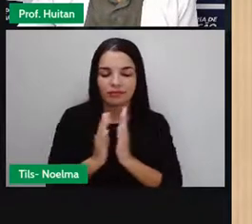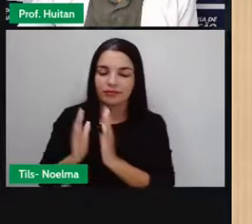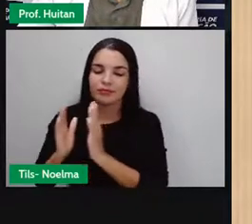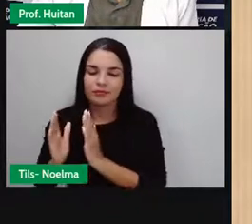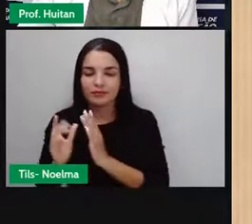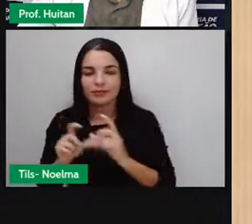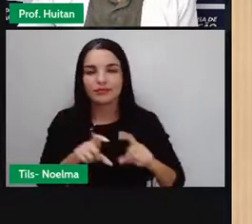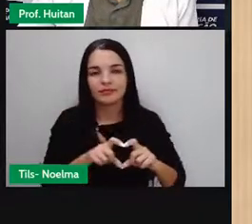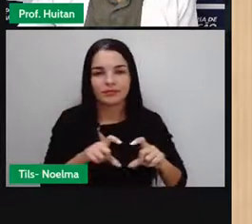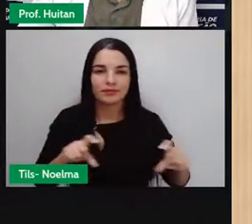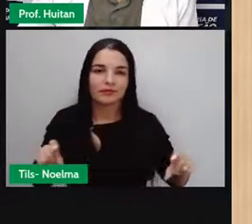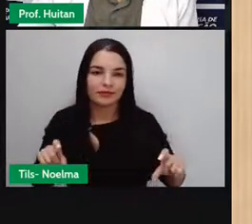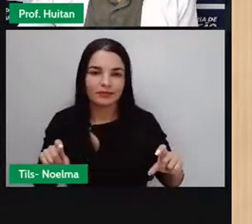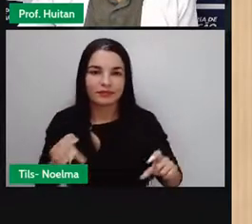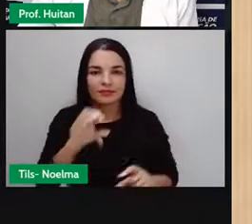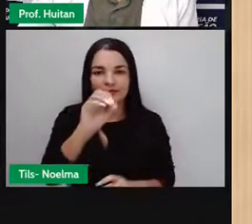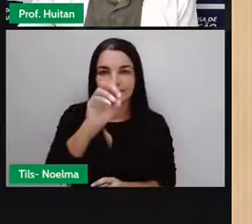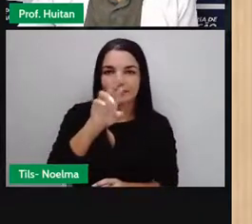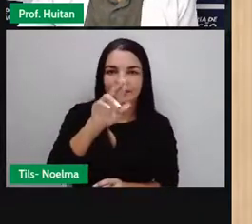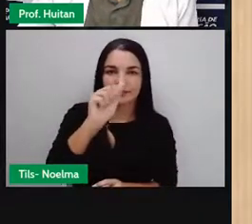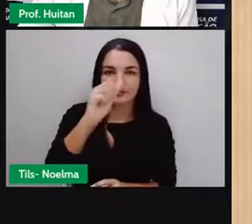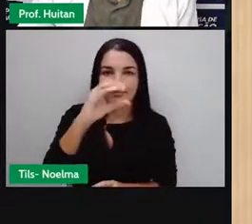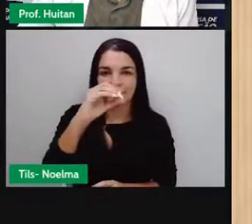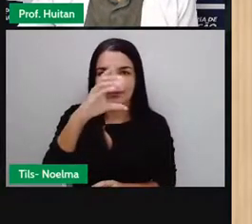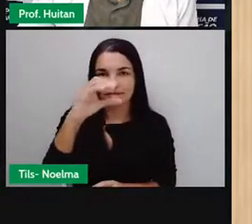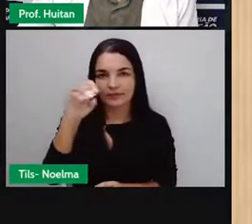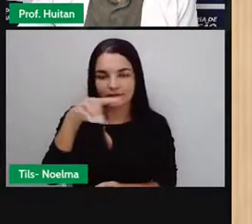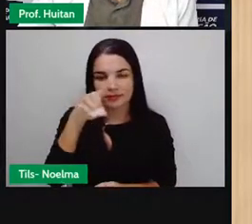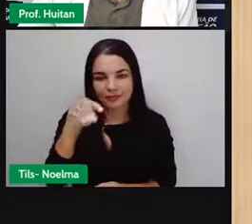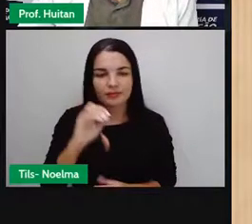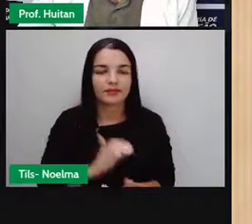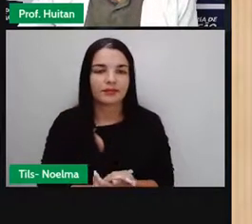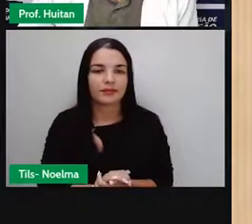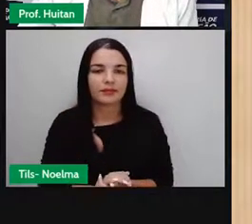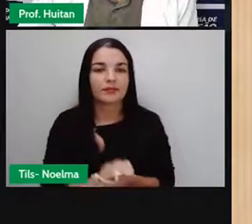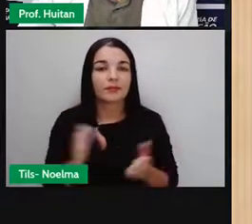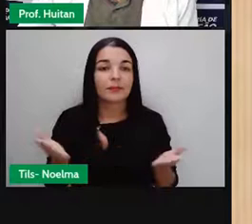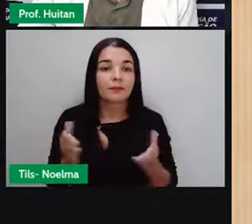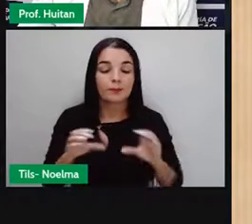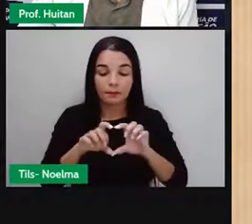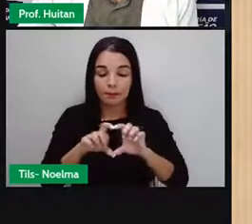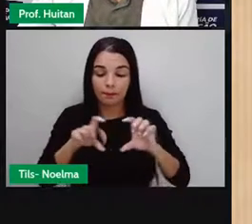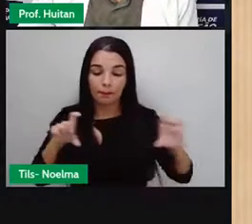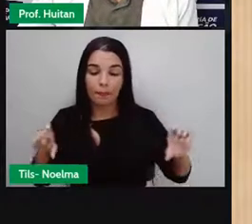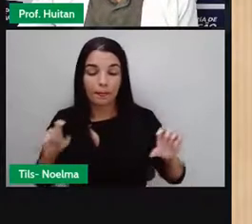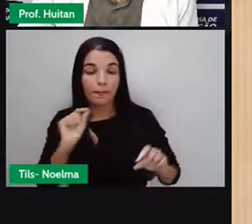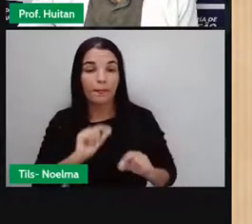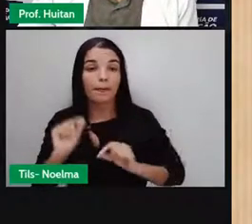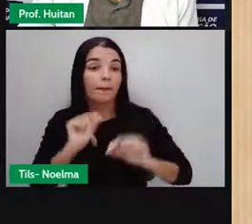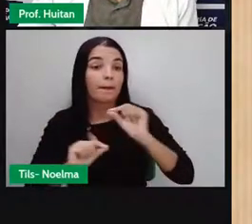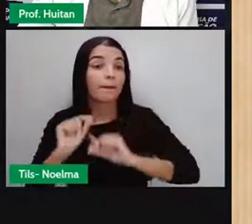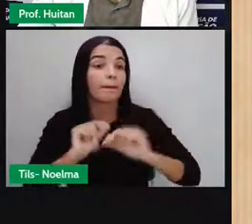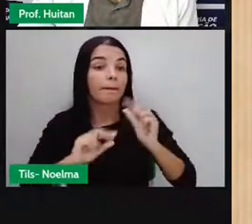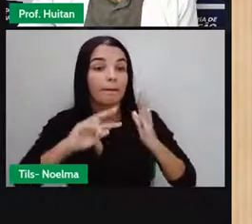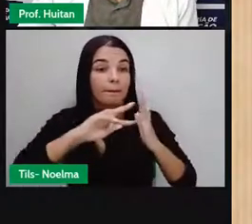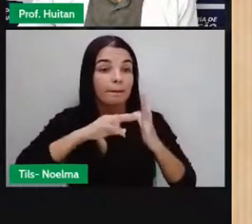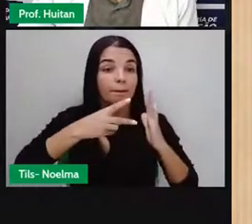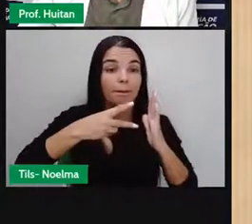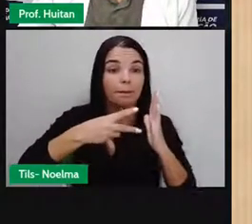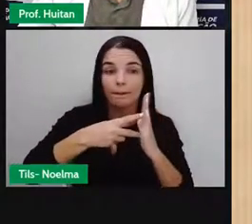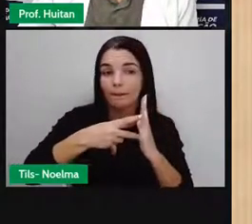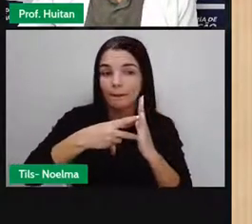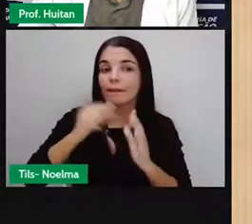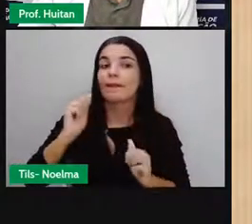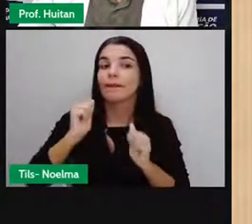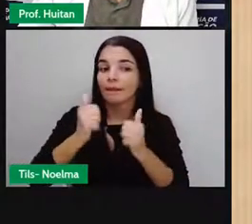período. Né? Que tal lembrarmos esse assunto agora? Frase. Todos nós sabemos o que é uma frase, não sabemos?